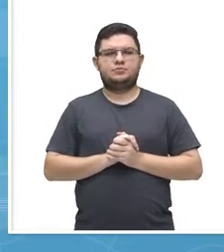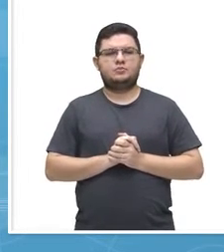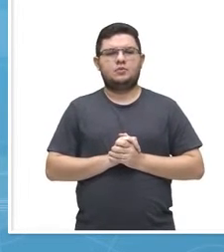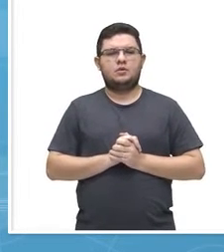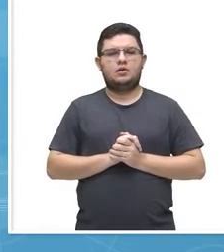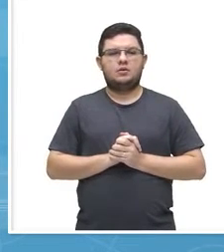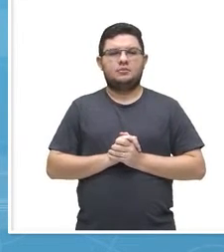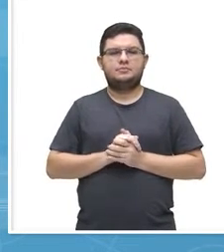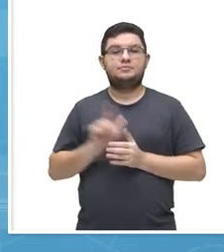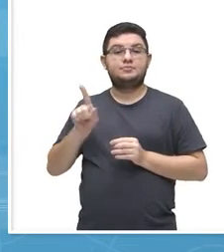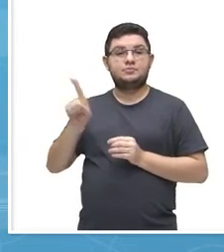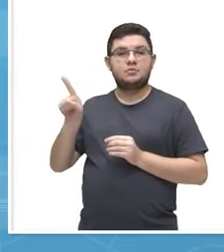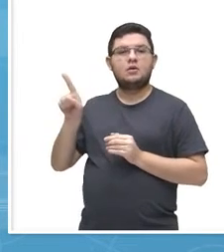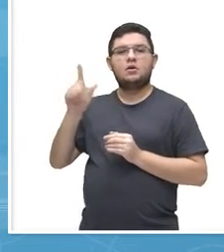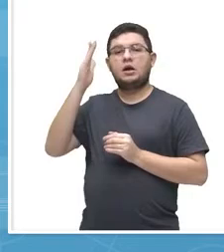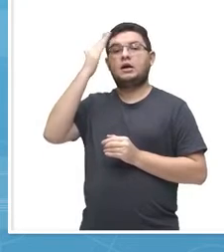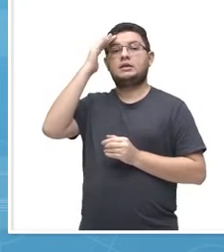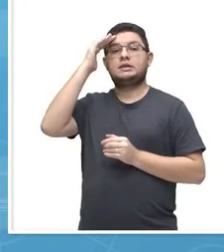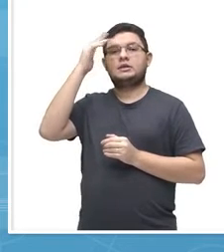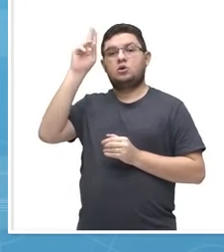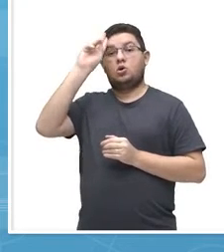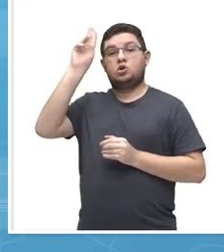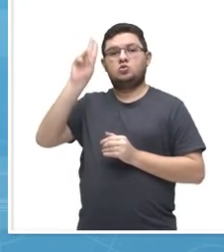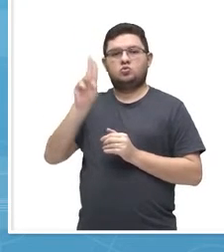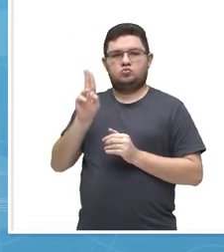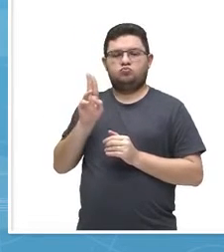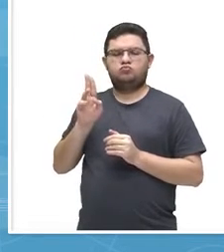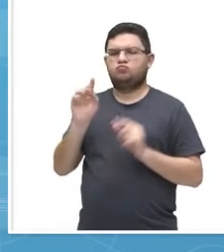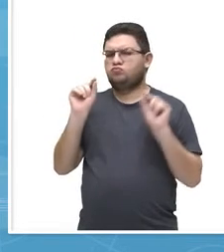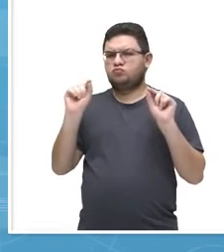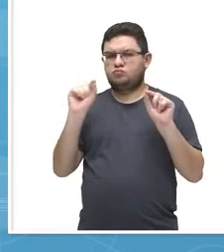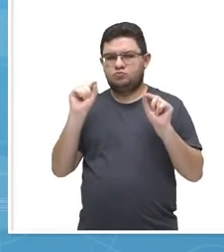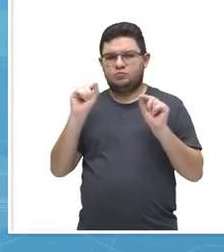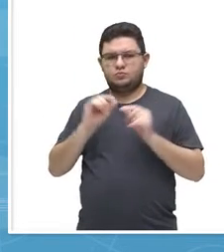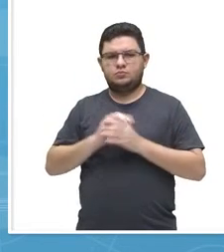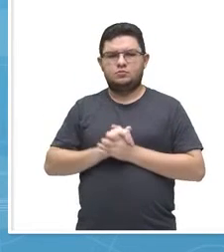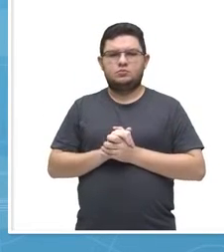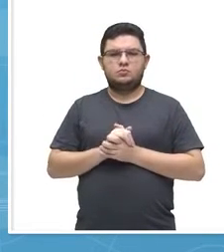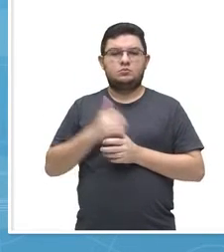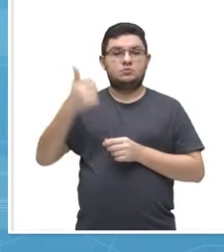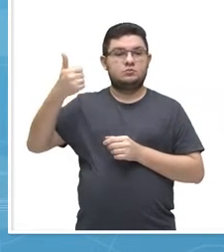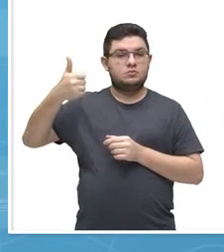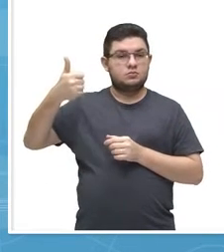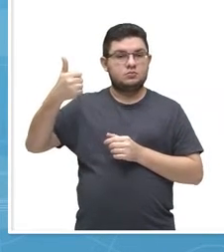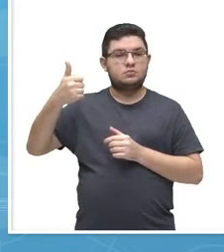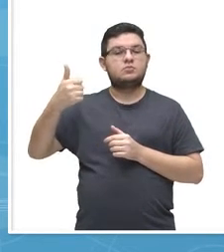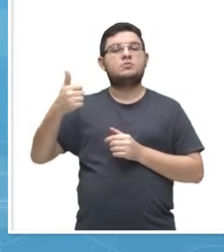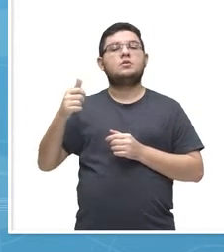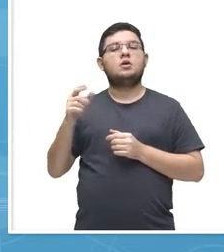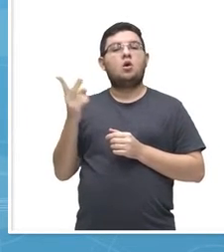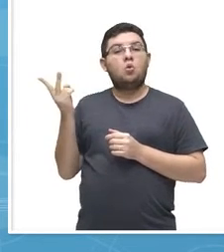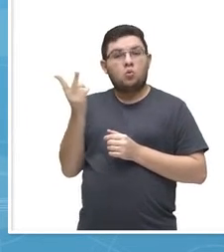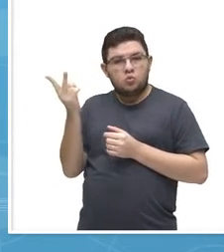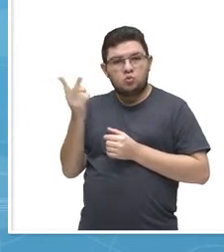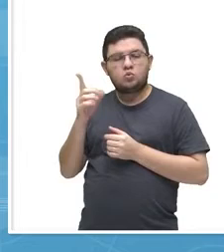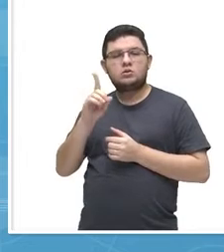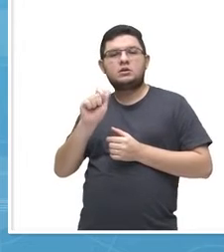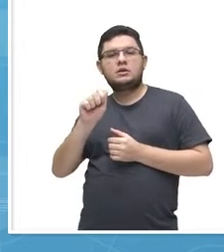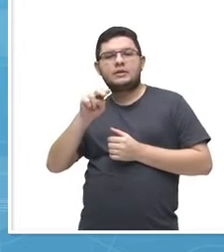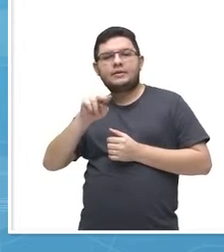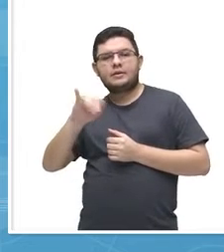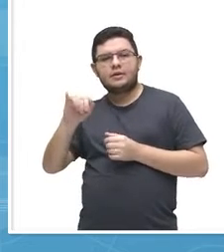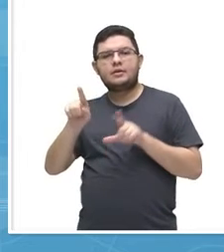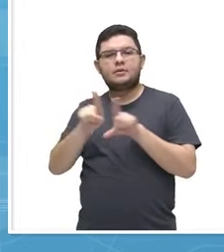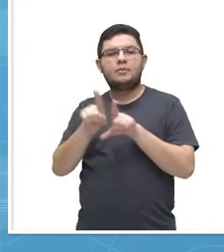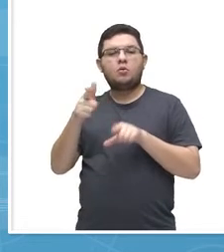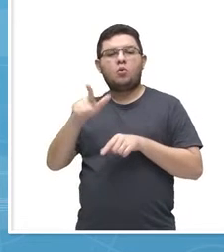Então, understanding the story é compreendendo a história. Danny e Victoria are good friends. Então, são boas amigas. A Danny e a Victoria